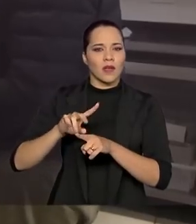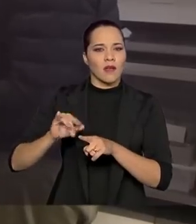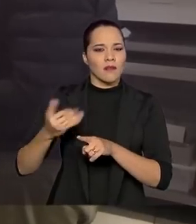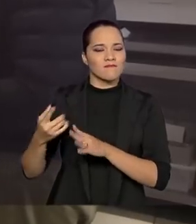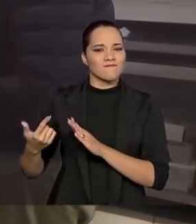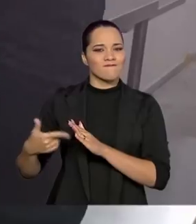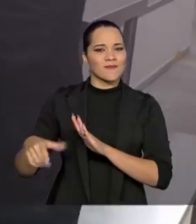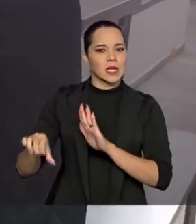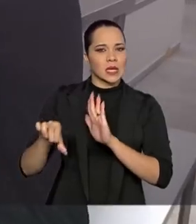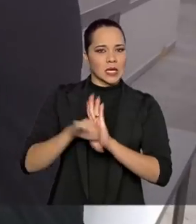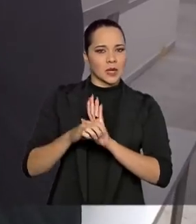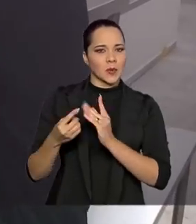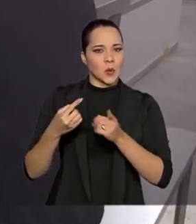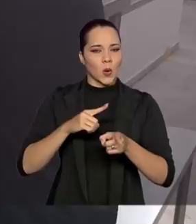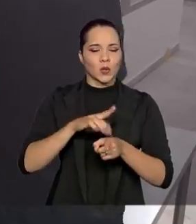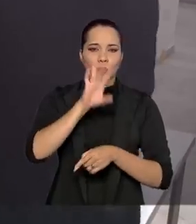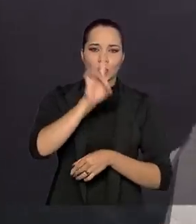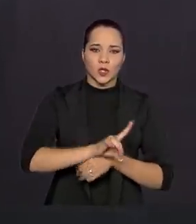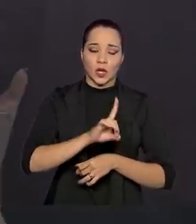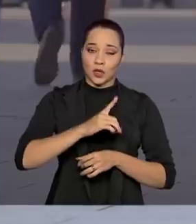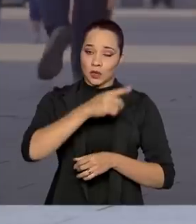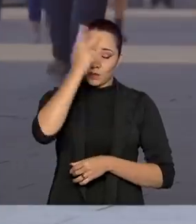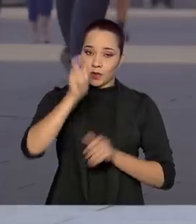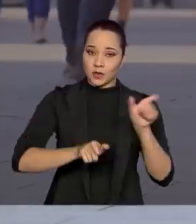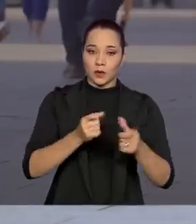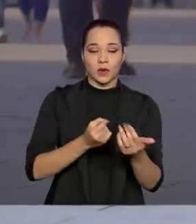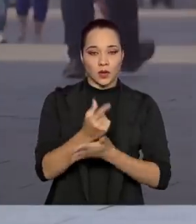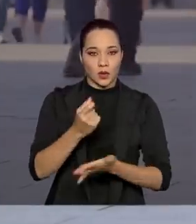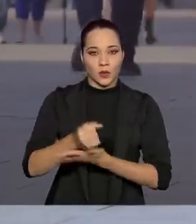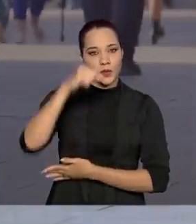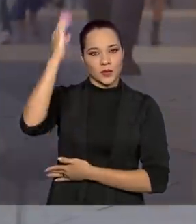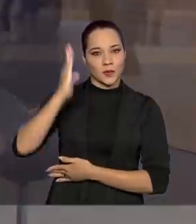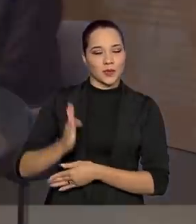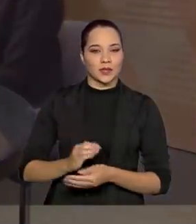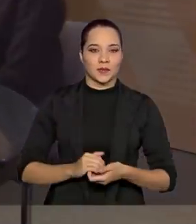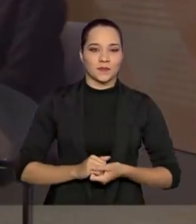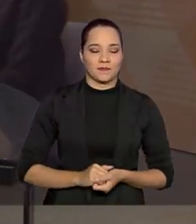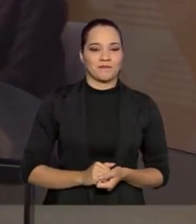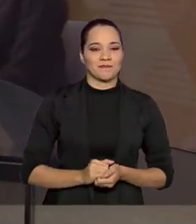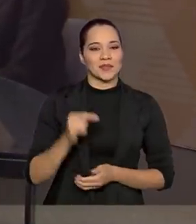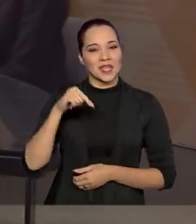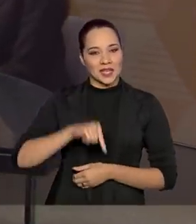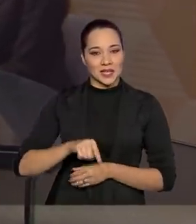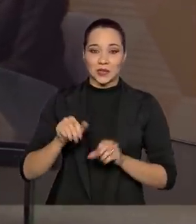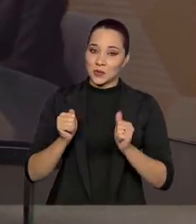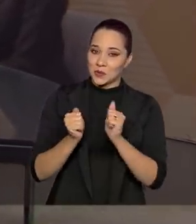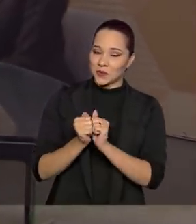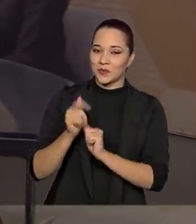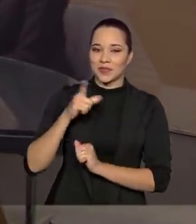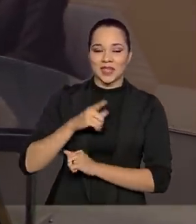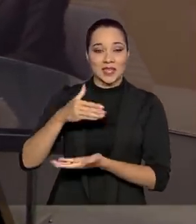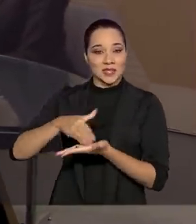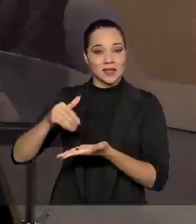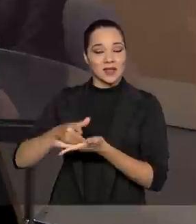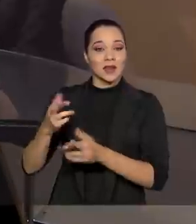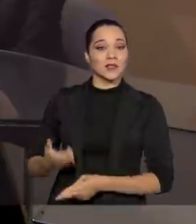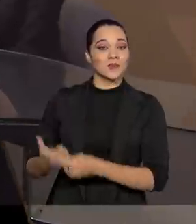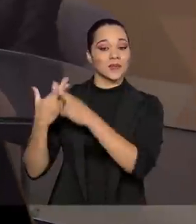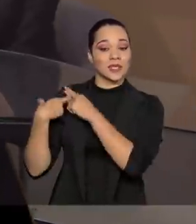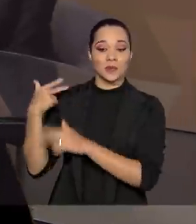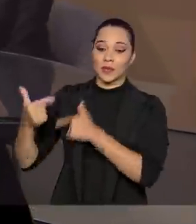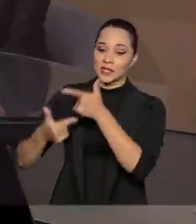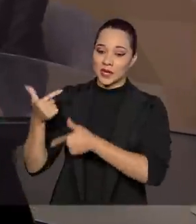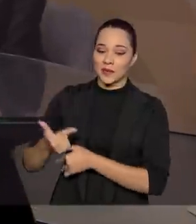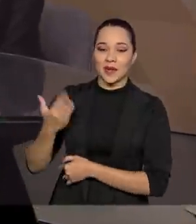às práticas que afetam os direitos dos consumidores no Brasil. Aqui no estúdio, eu recebo a secretária responsável por esse